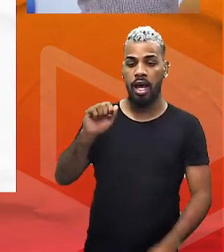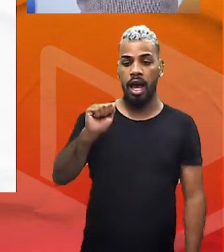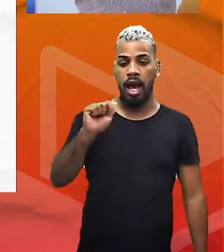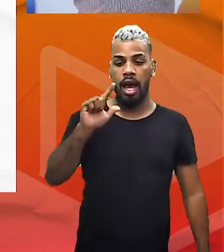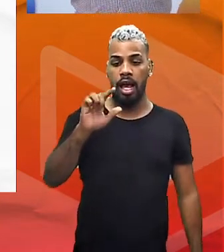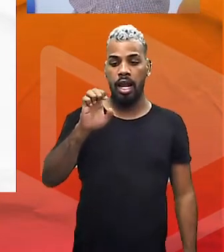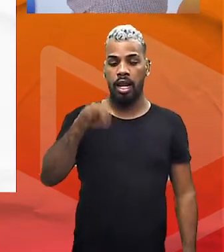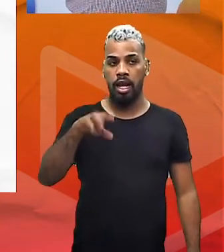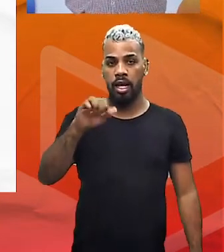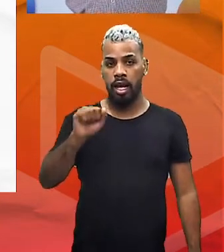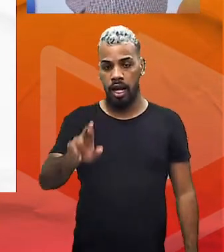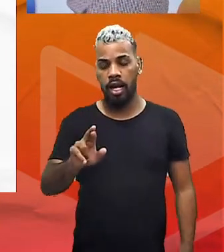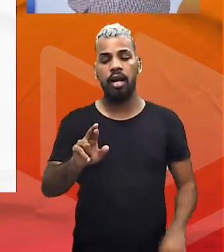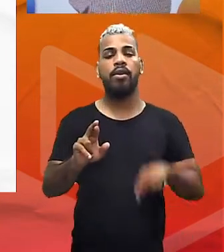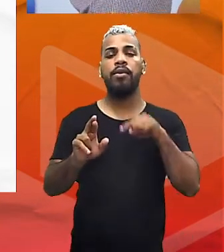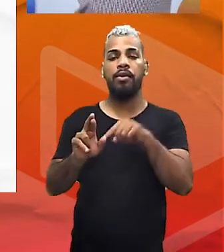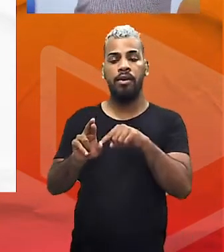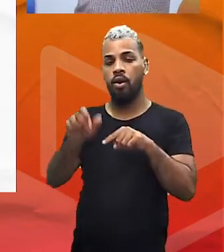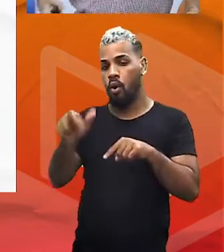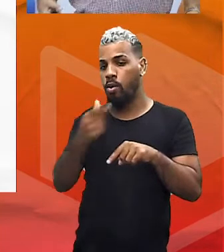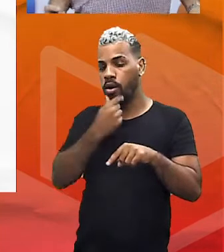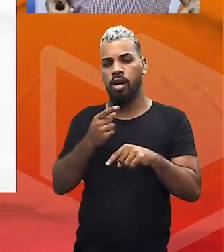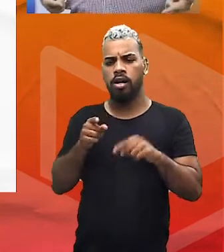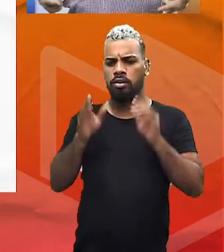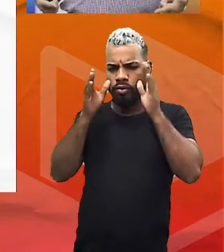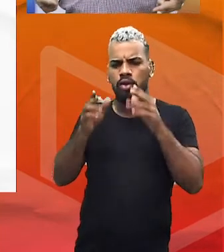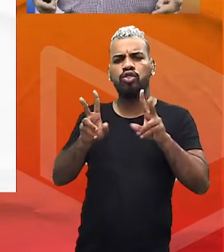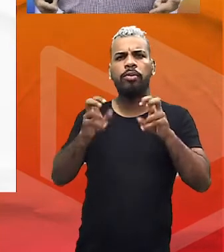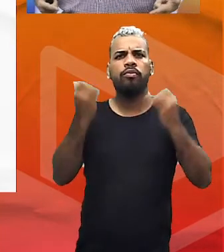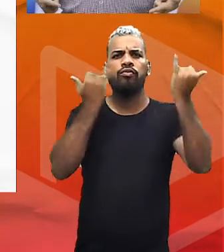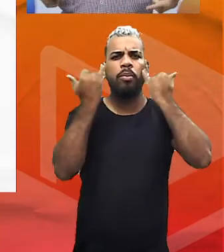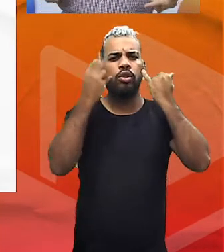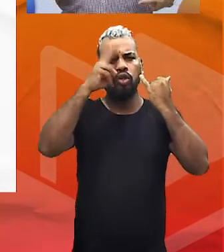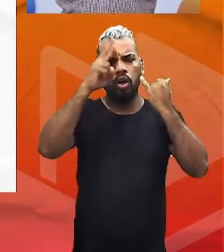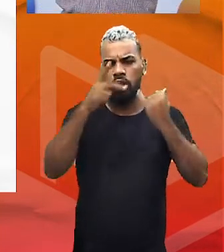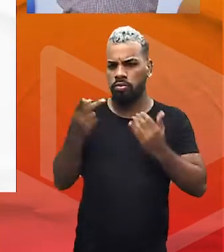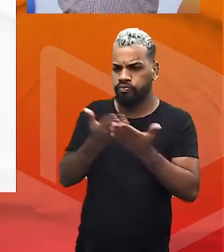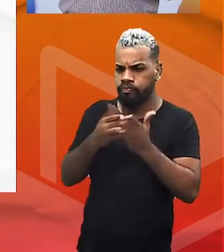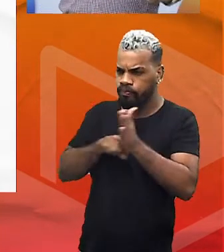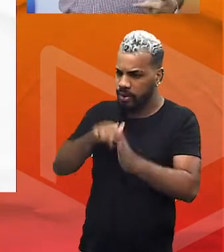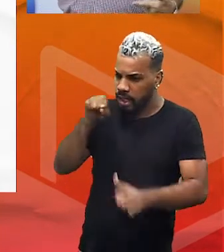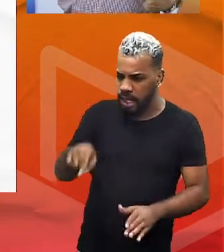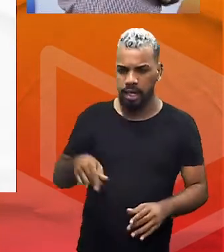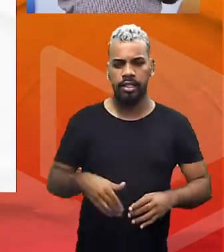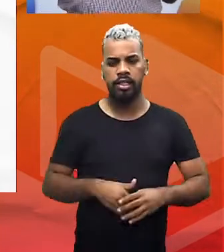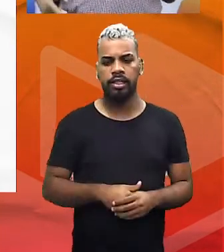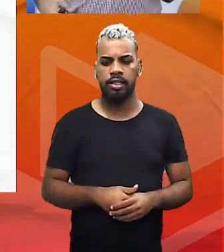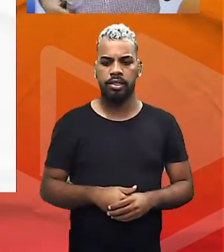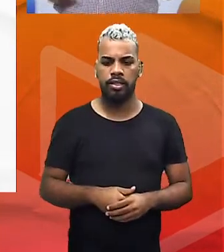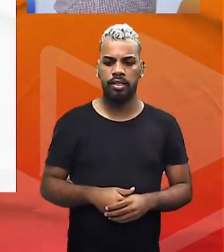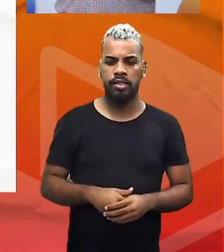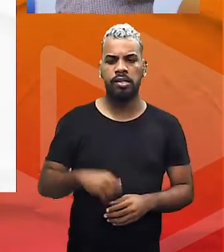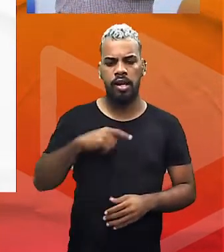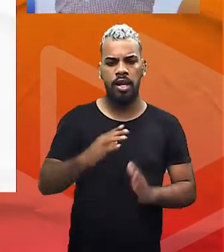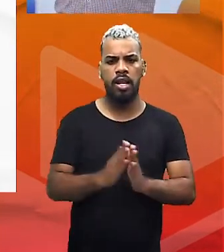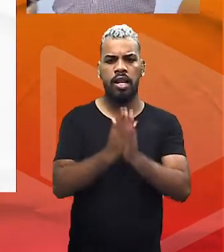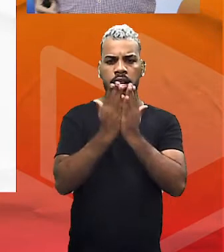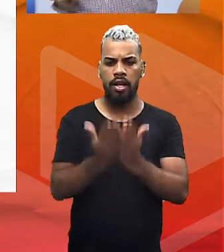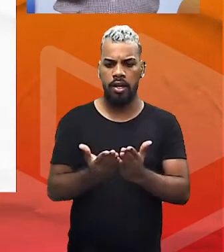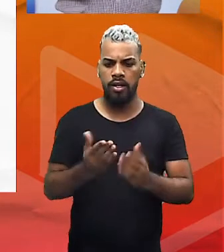estudado como informação histórica, entendeu? Então, ele tem livros que falam das revoluções, Guerra